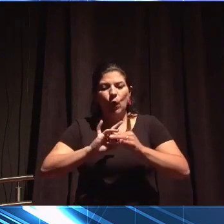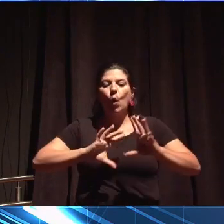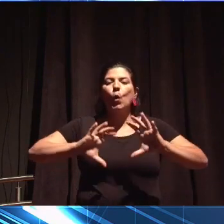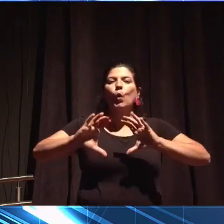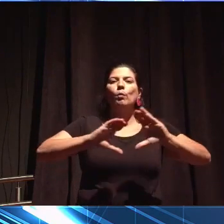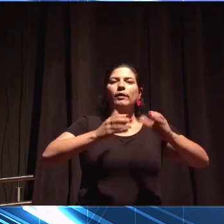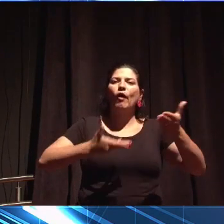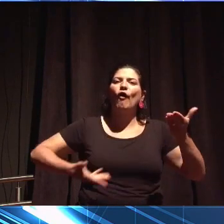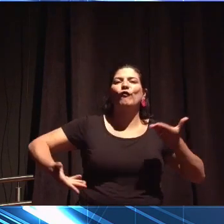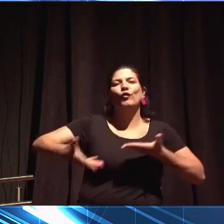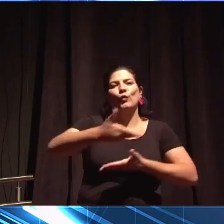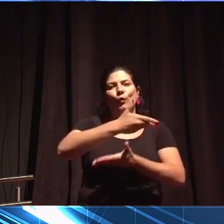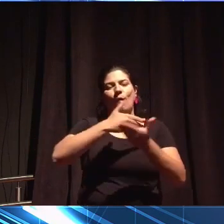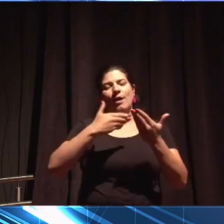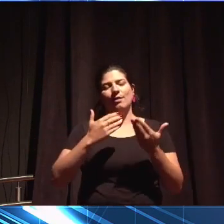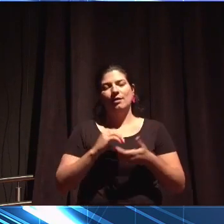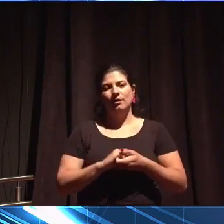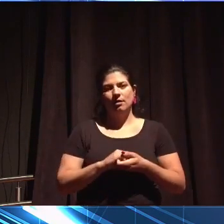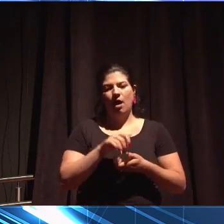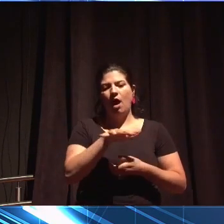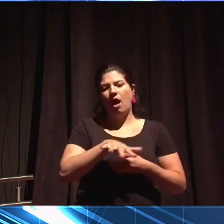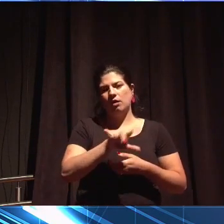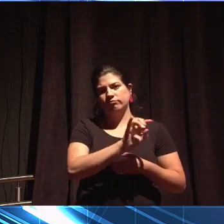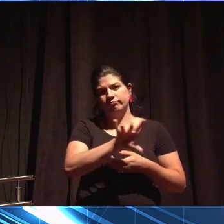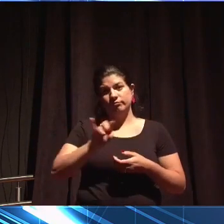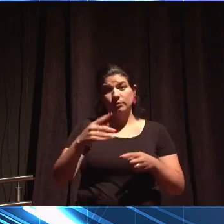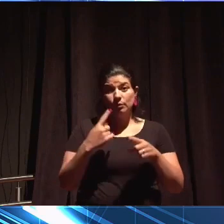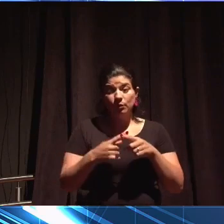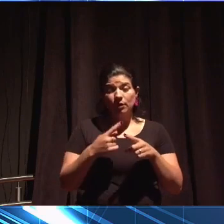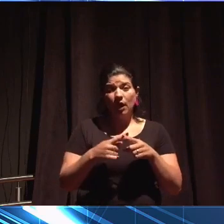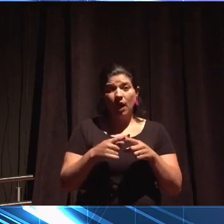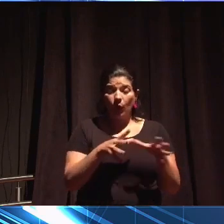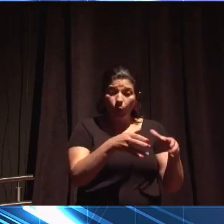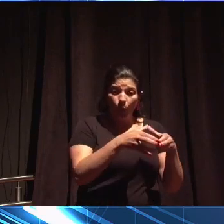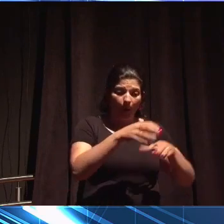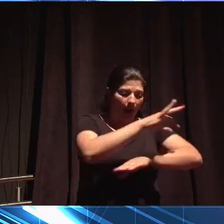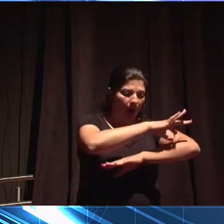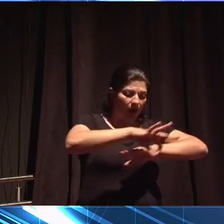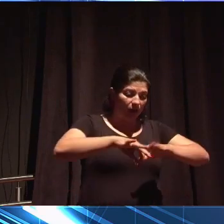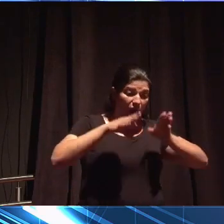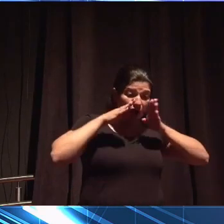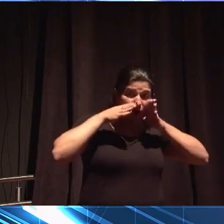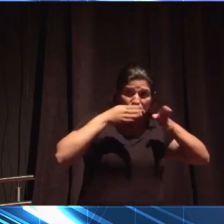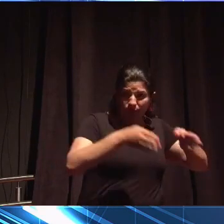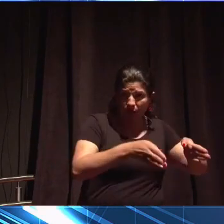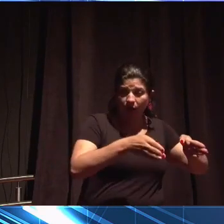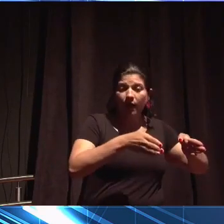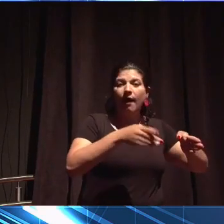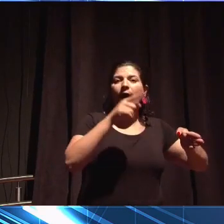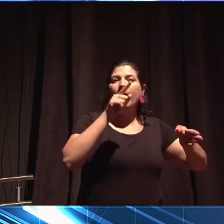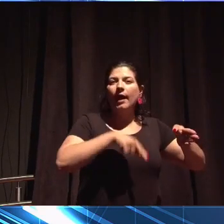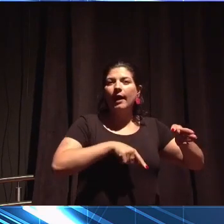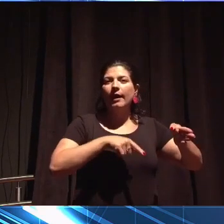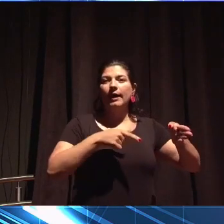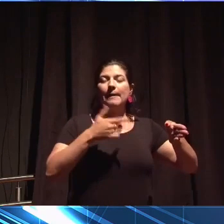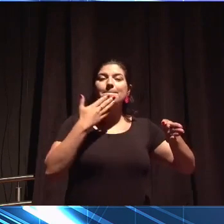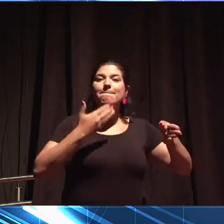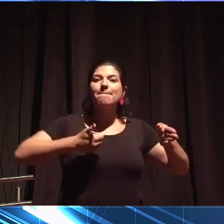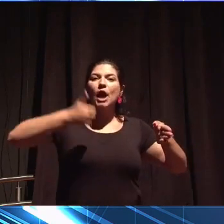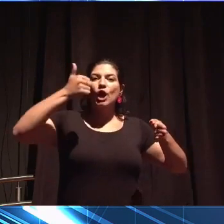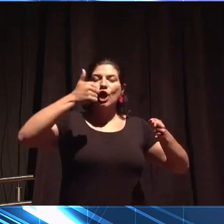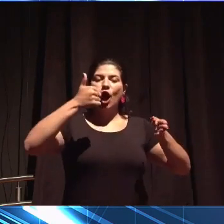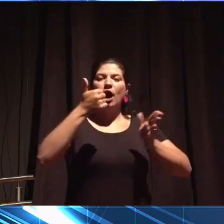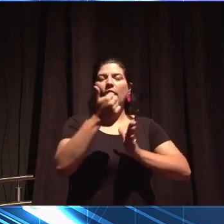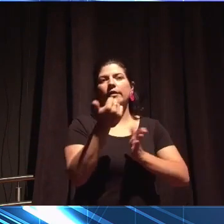entre essas áreas. Porque, assim como o pessoal de arquitetura está focado em olhar para o melhor desenho